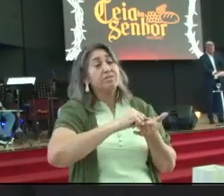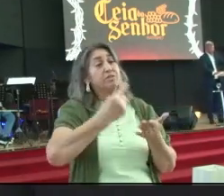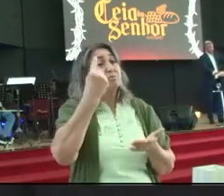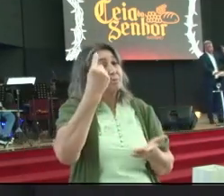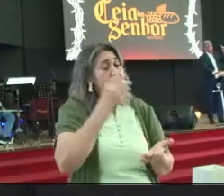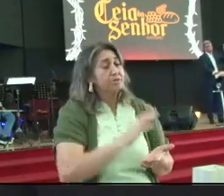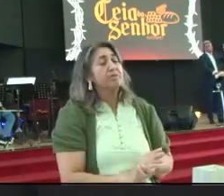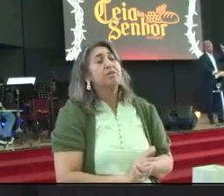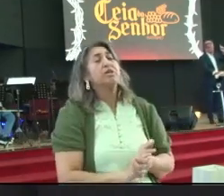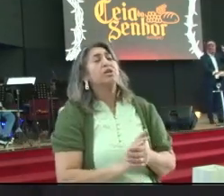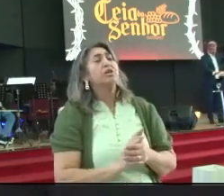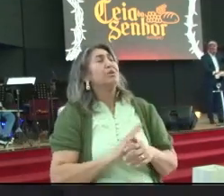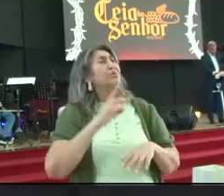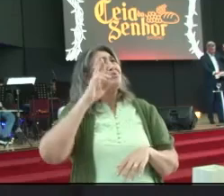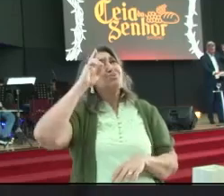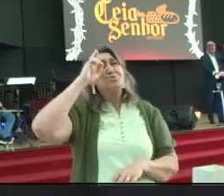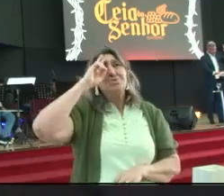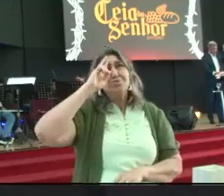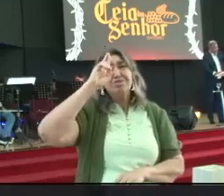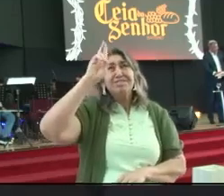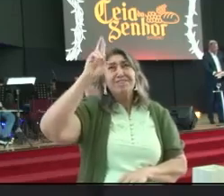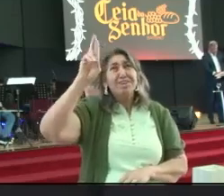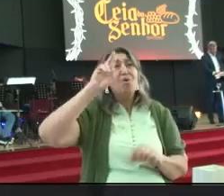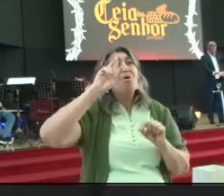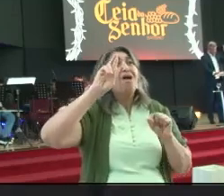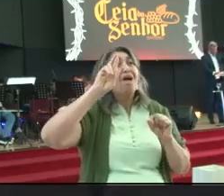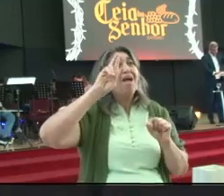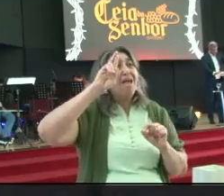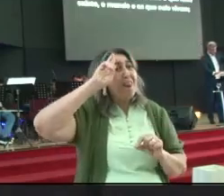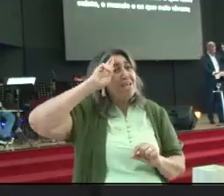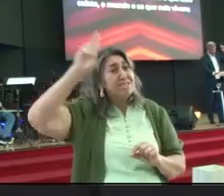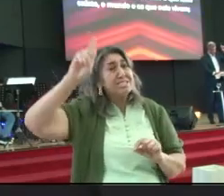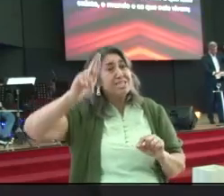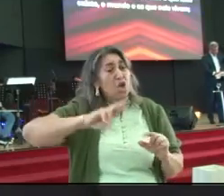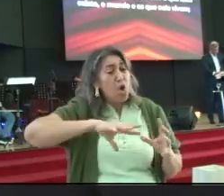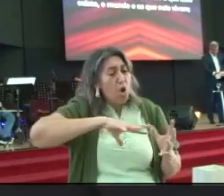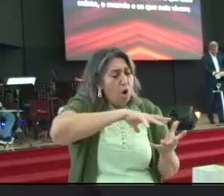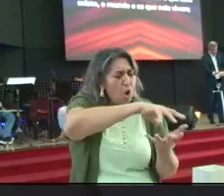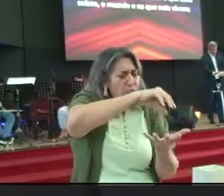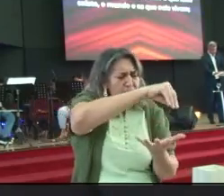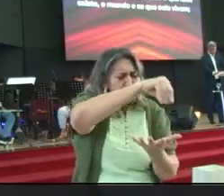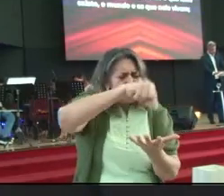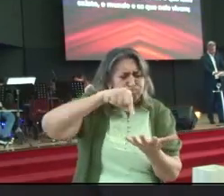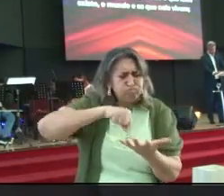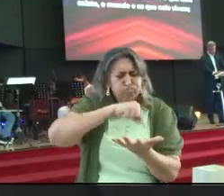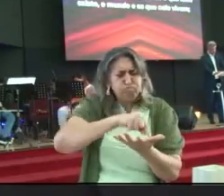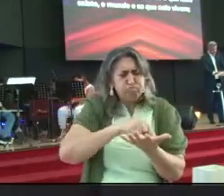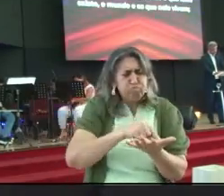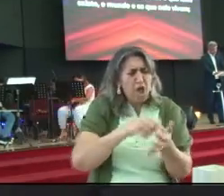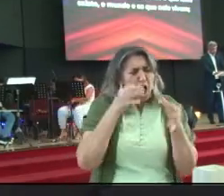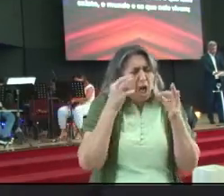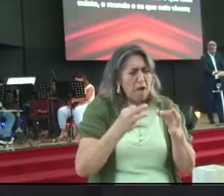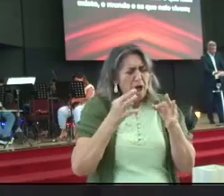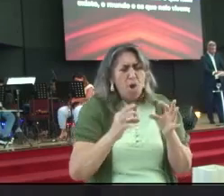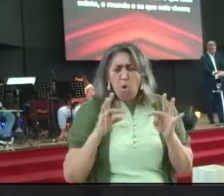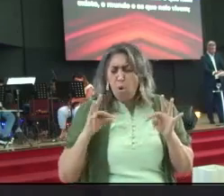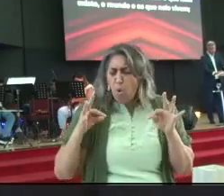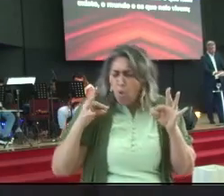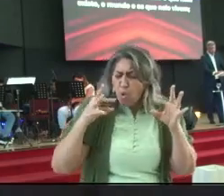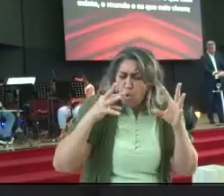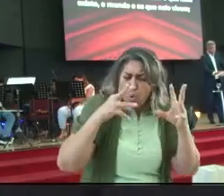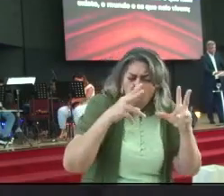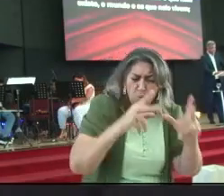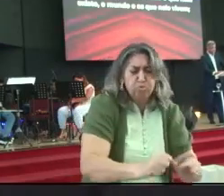1. Do Senhor é a terra e a sua plenitude, o